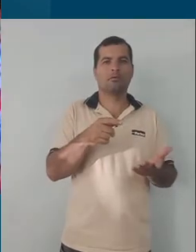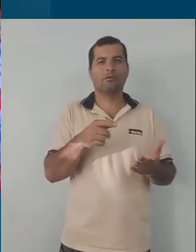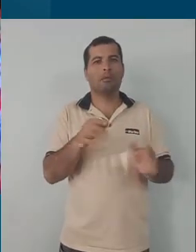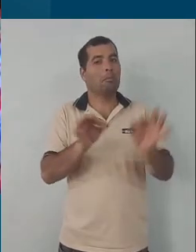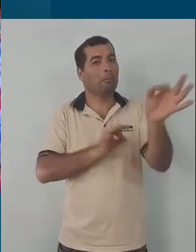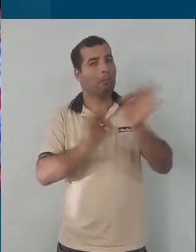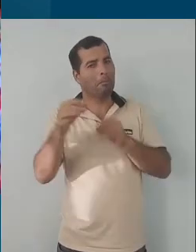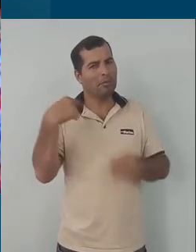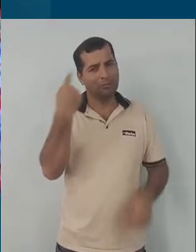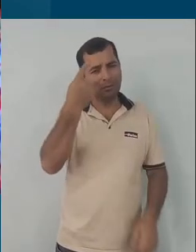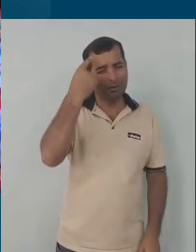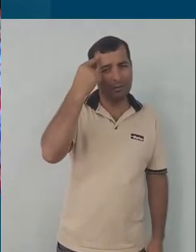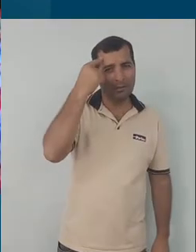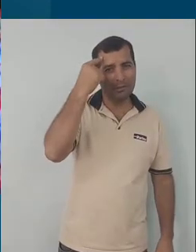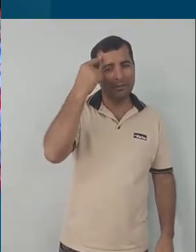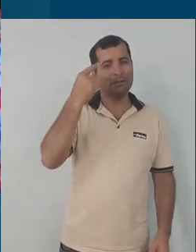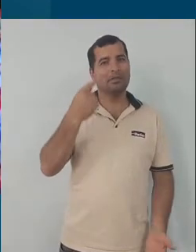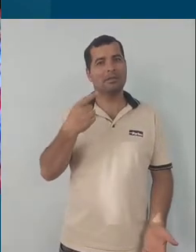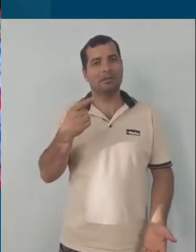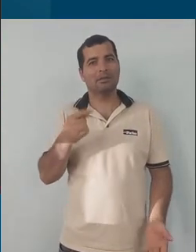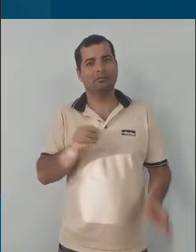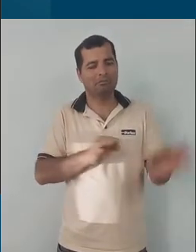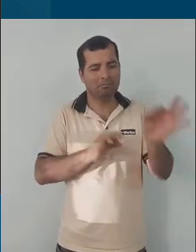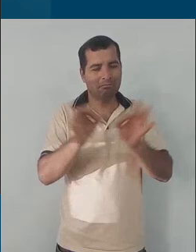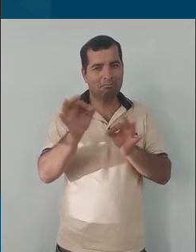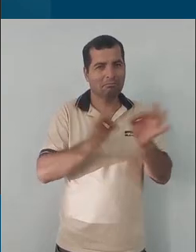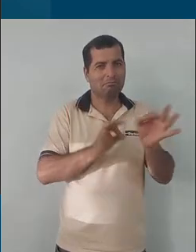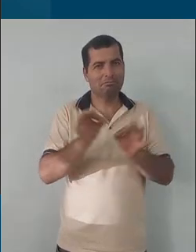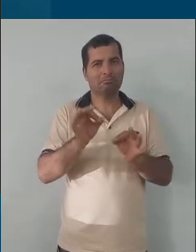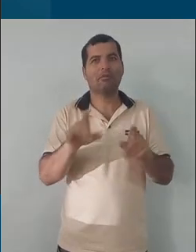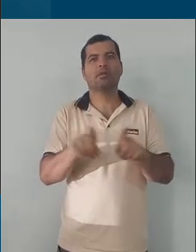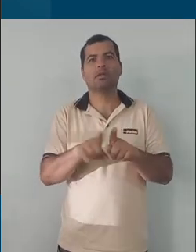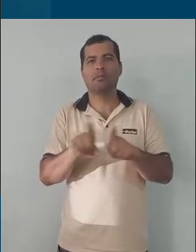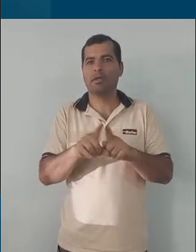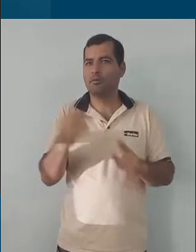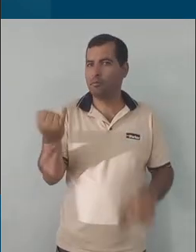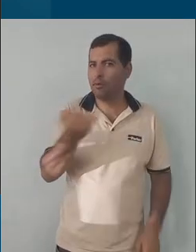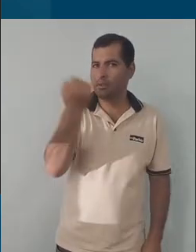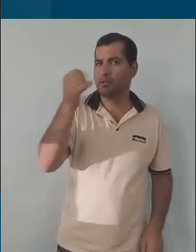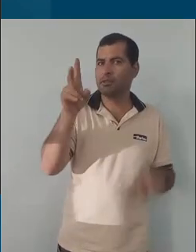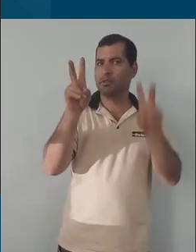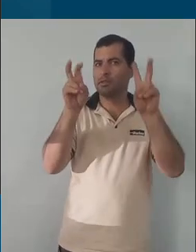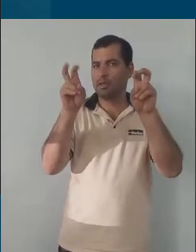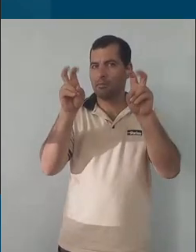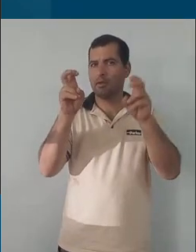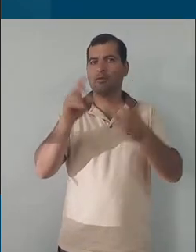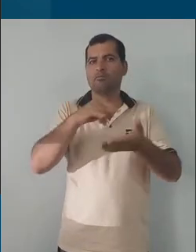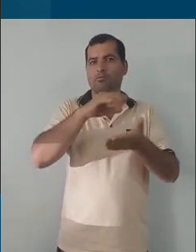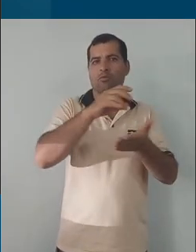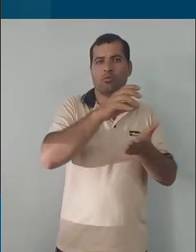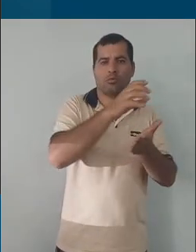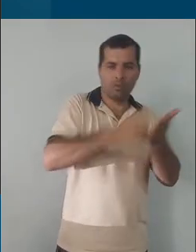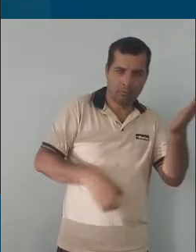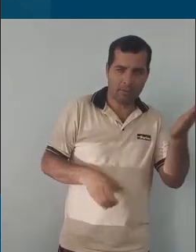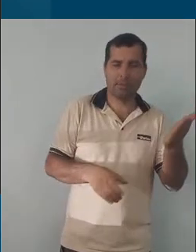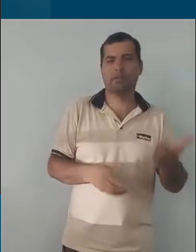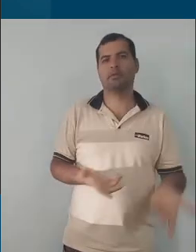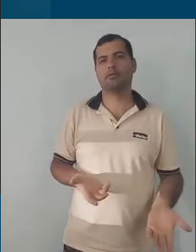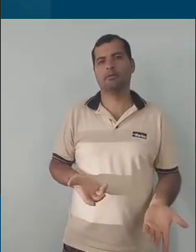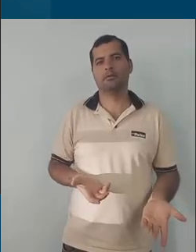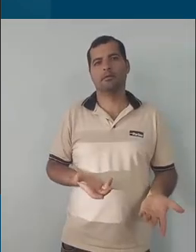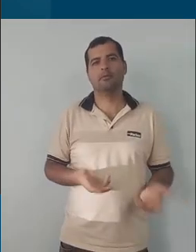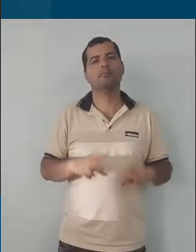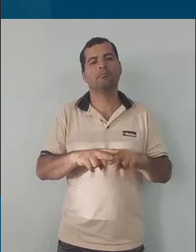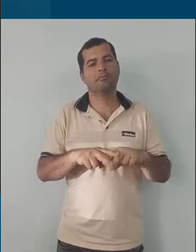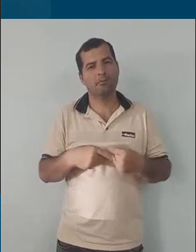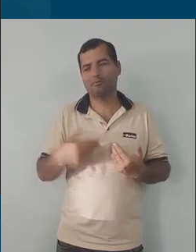que são reflexões centrais sobre o tema curricular, né, e então eu